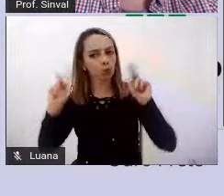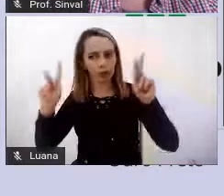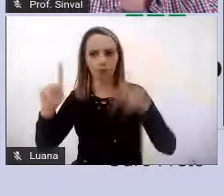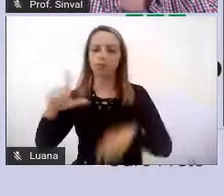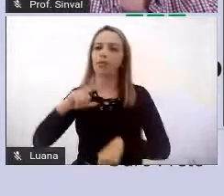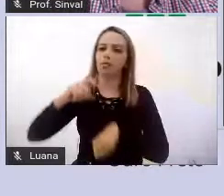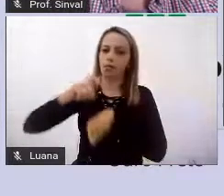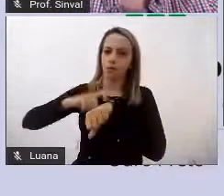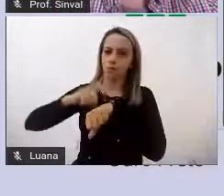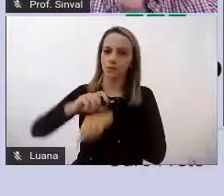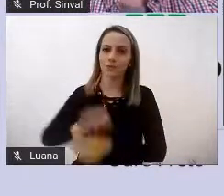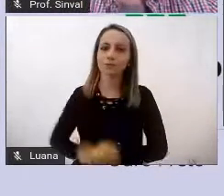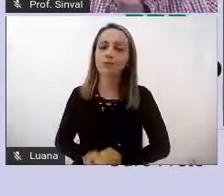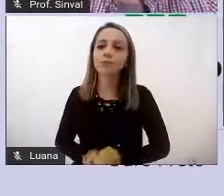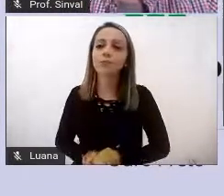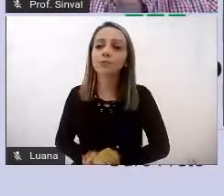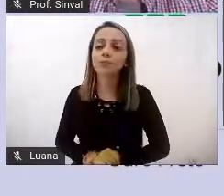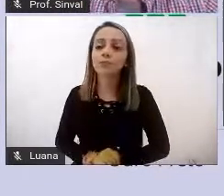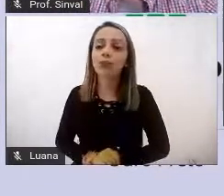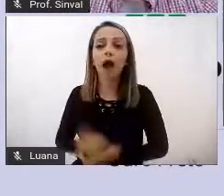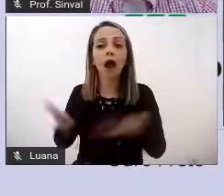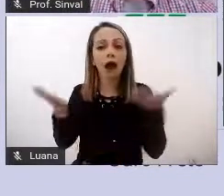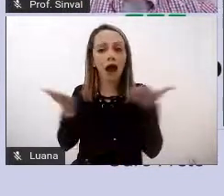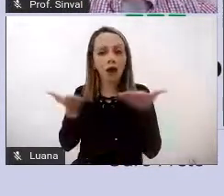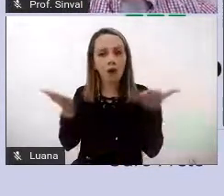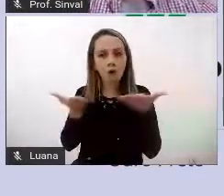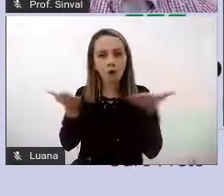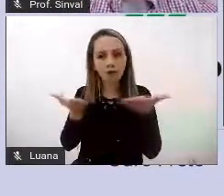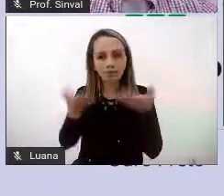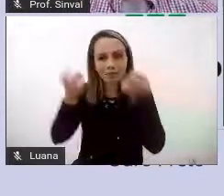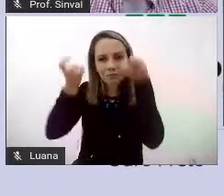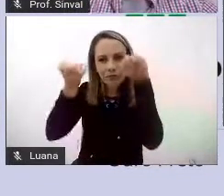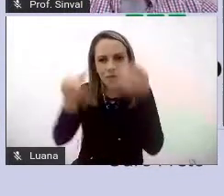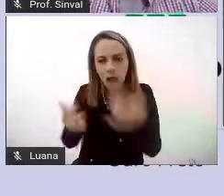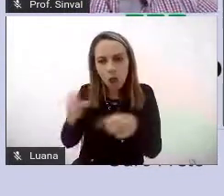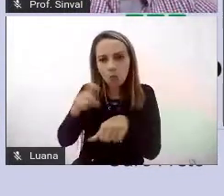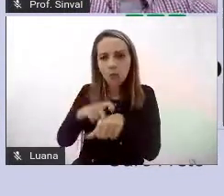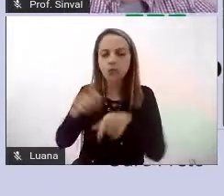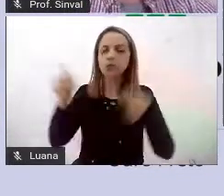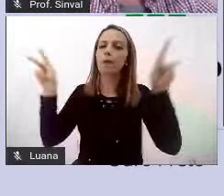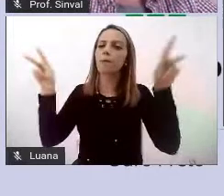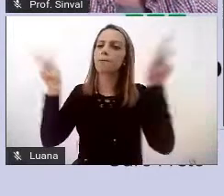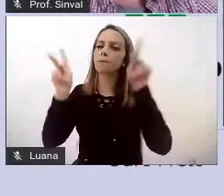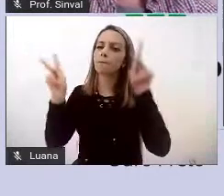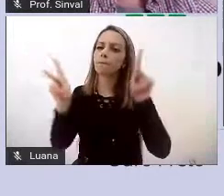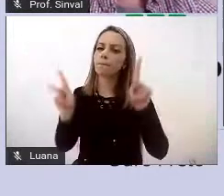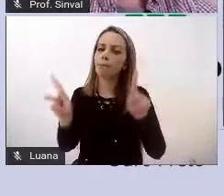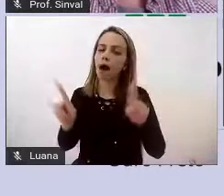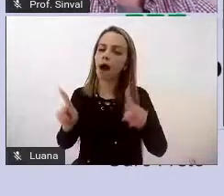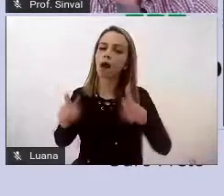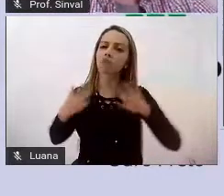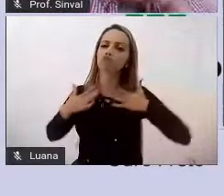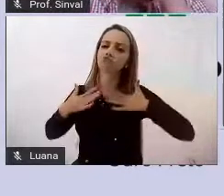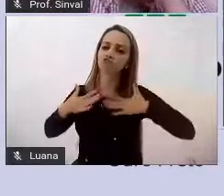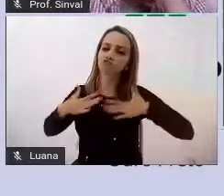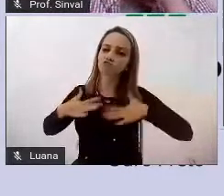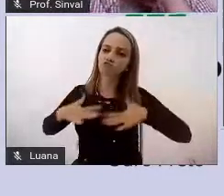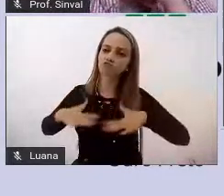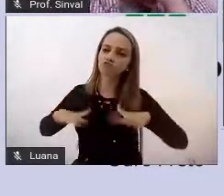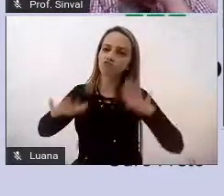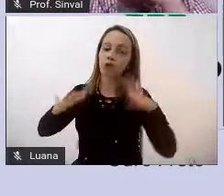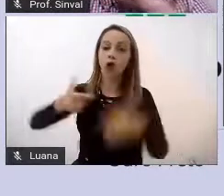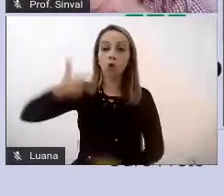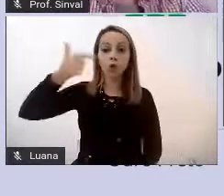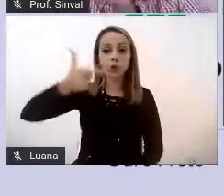Bom, então passando agora já para o momento de paz, que né, o governo do Nassau, essa segunda etapa do Brasil